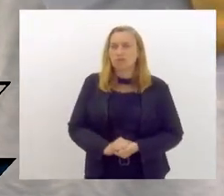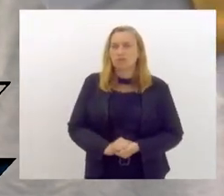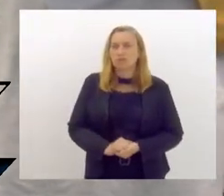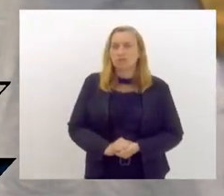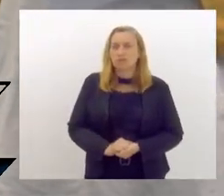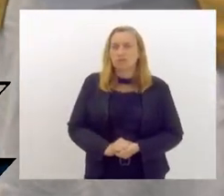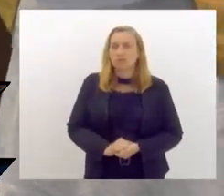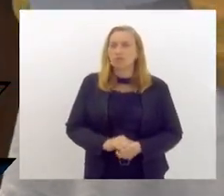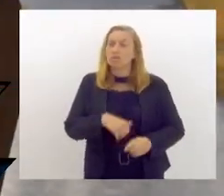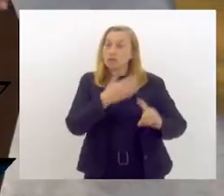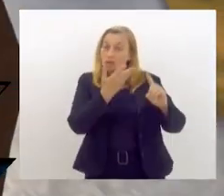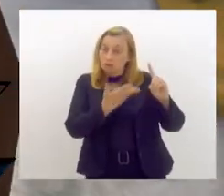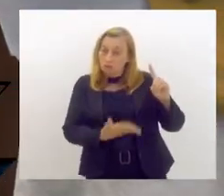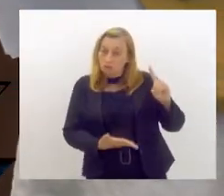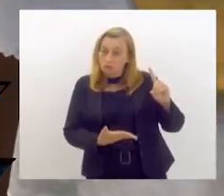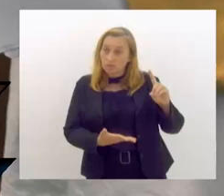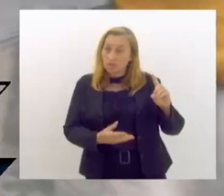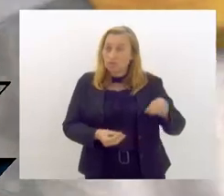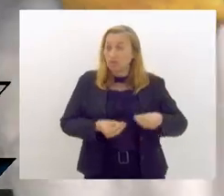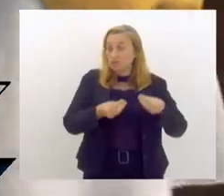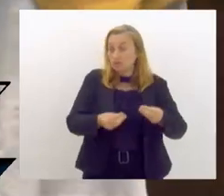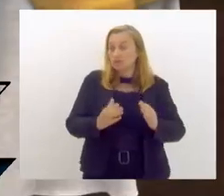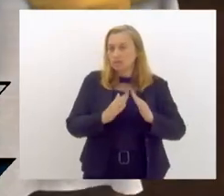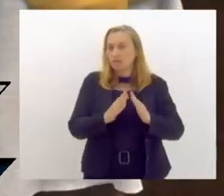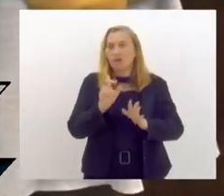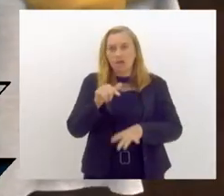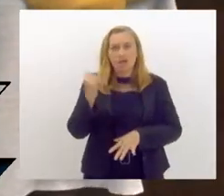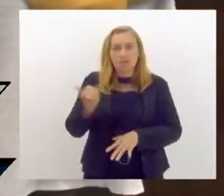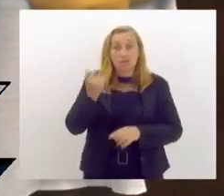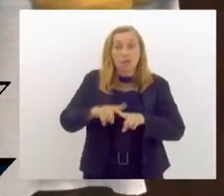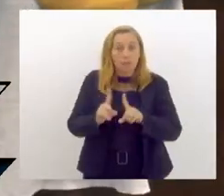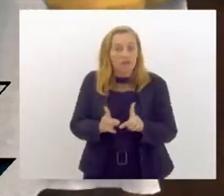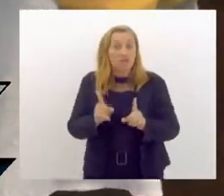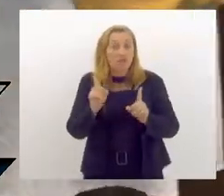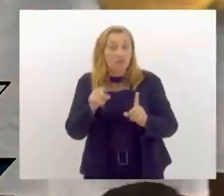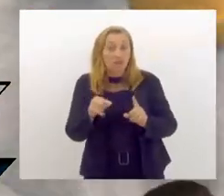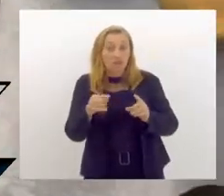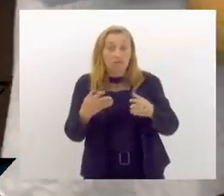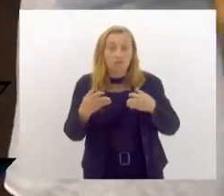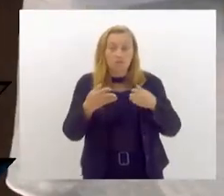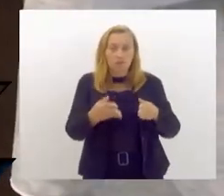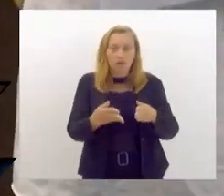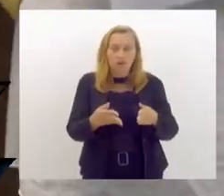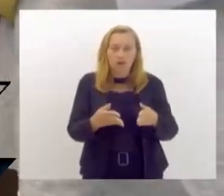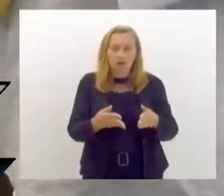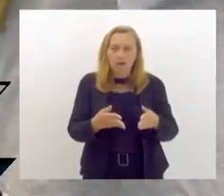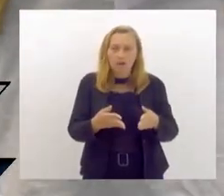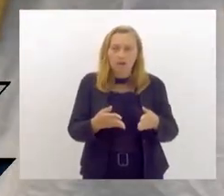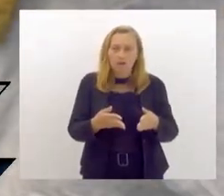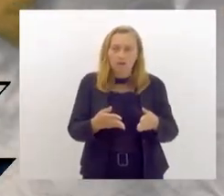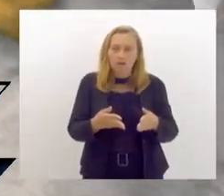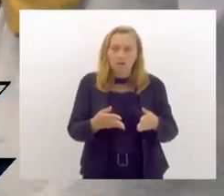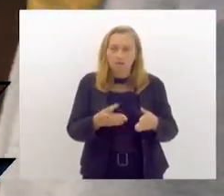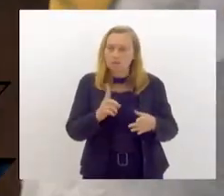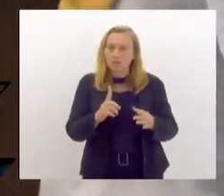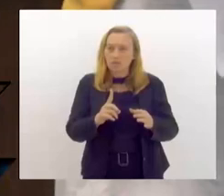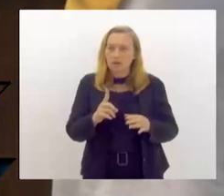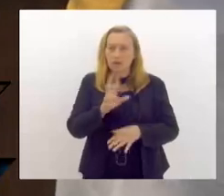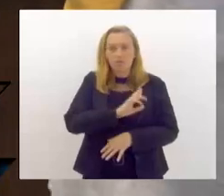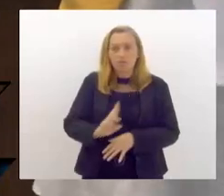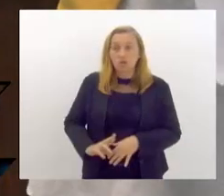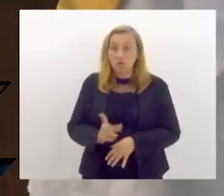as honrarias concedidas por essa casa são algo muito importante, mas não é razoável e não é republicano que